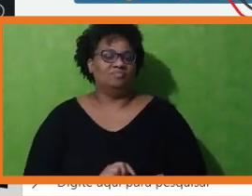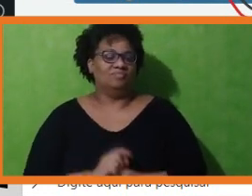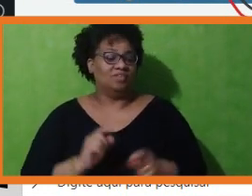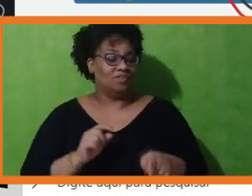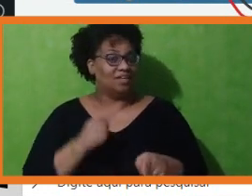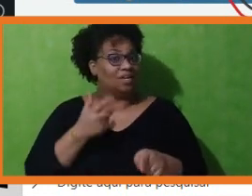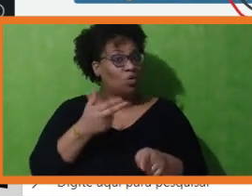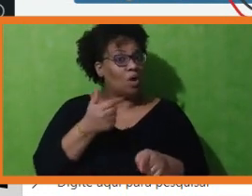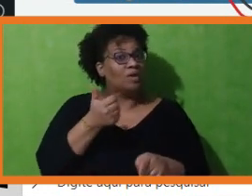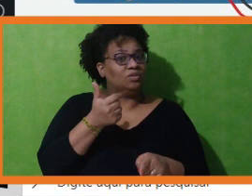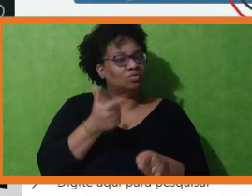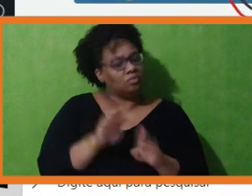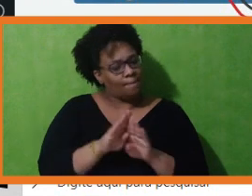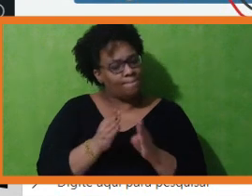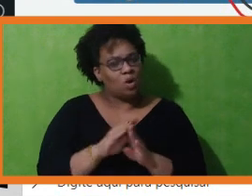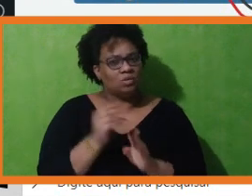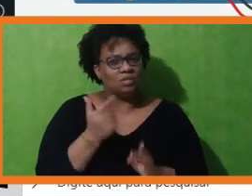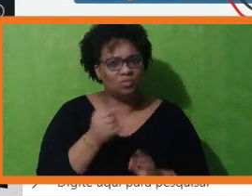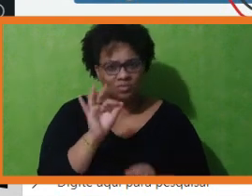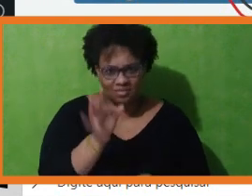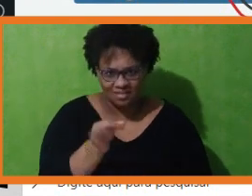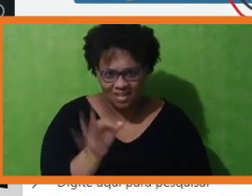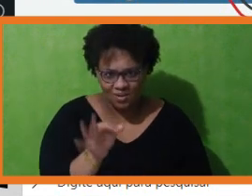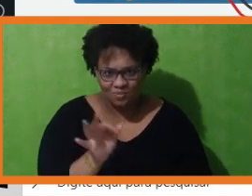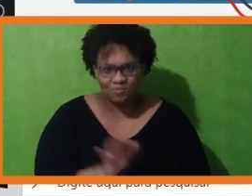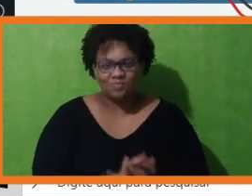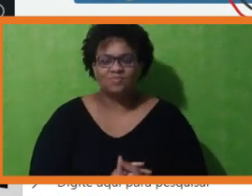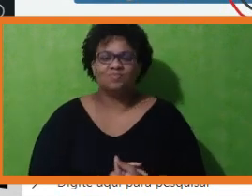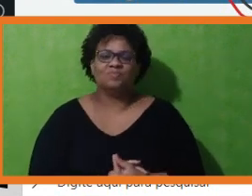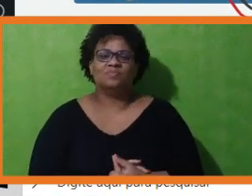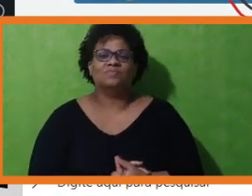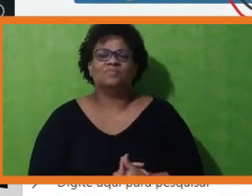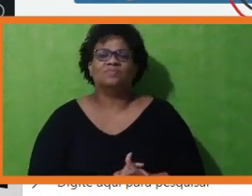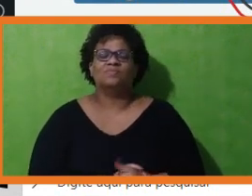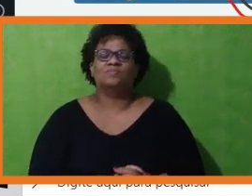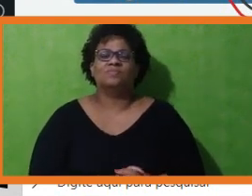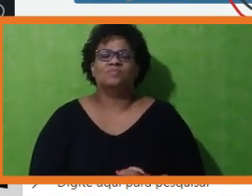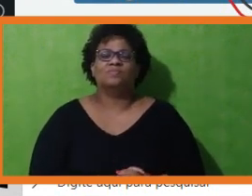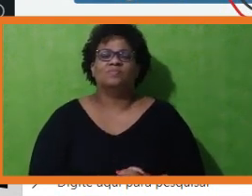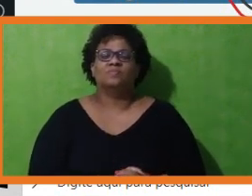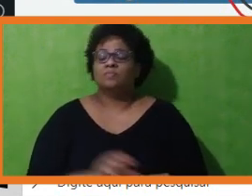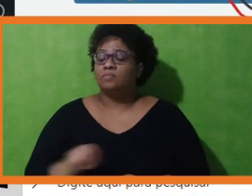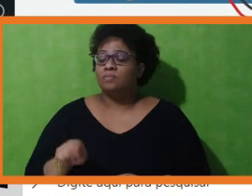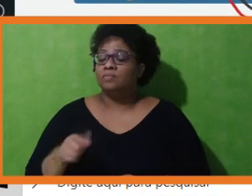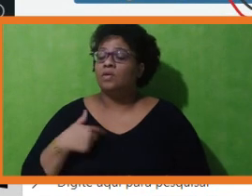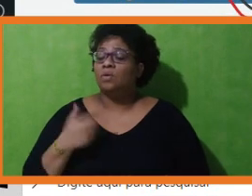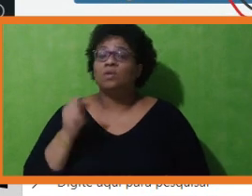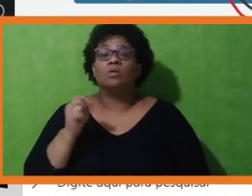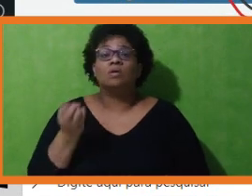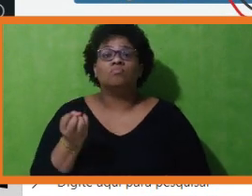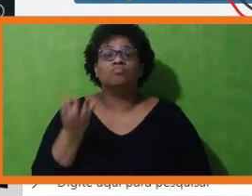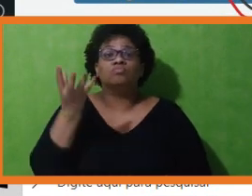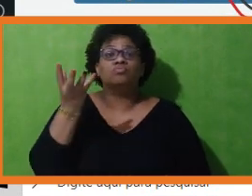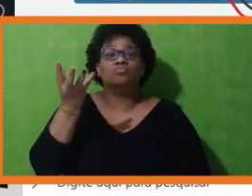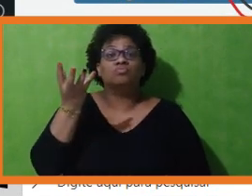Que eu já disse lá que LED é igual a 12. Então, eu estou falando aqui que é a porta 12. Certinho? O digital write LED, eu quero que aconteça o